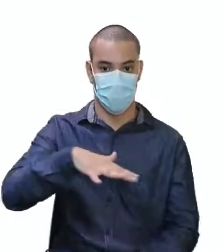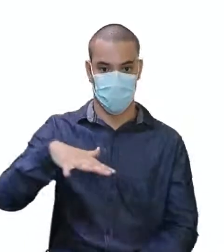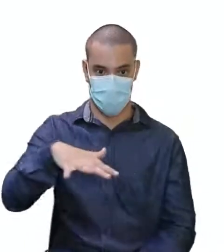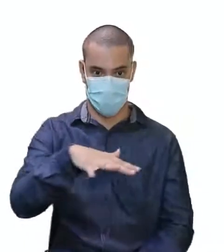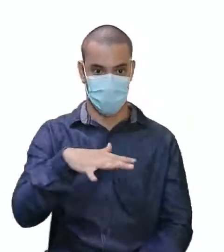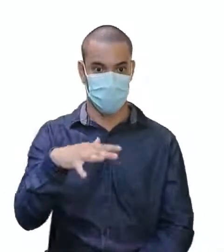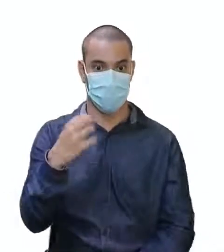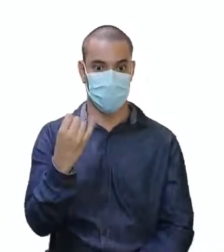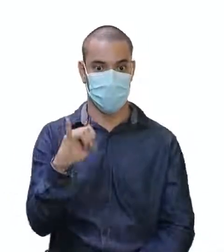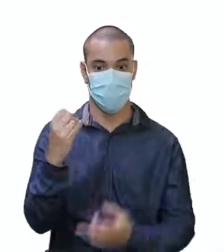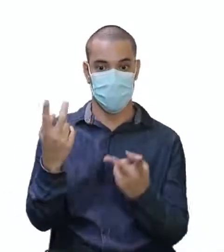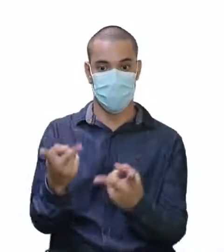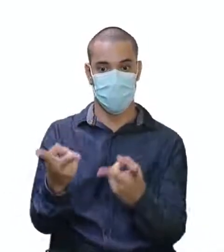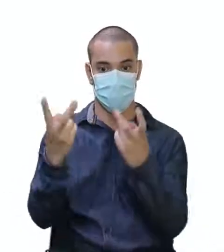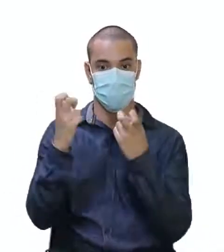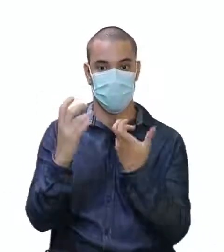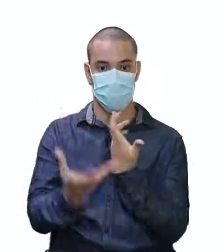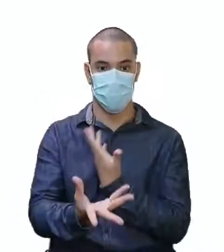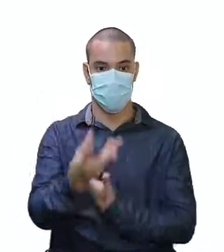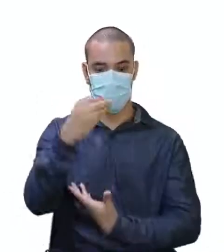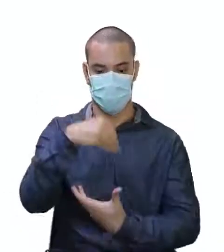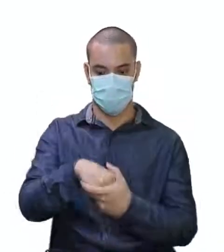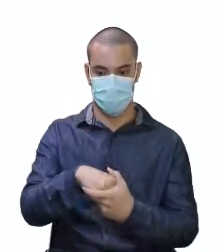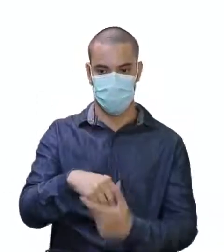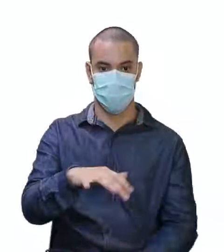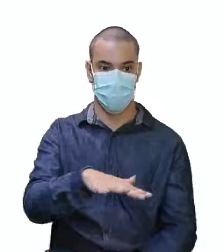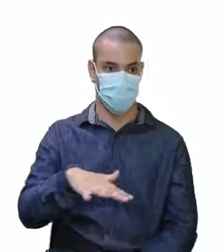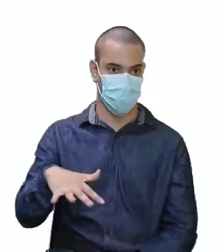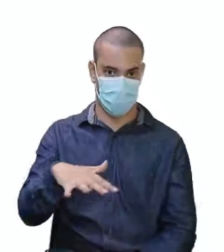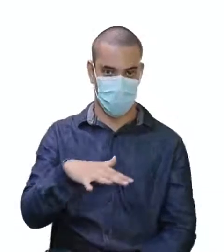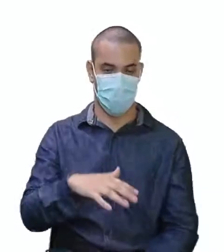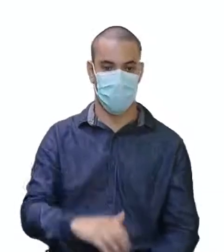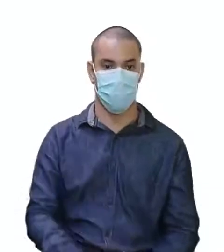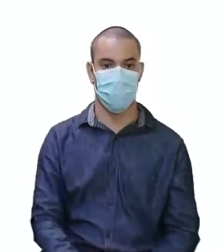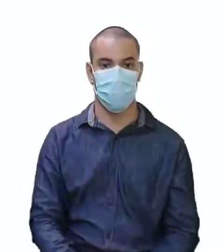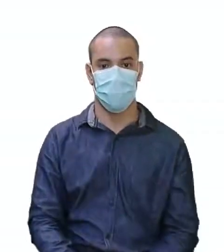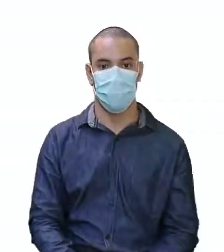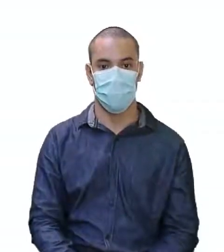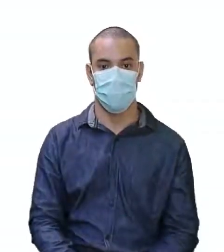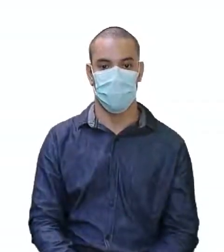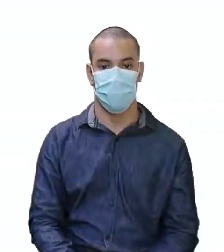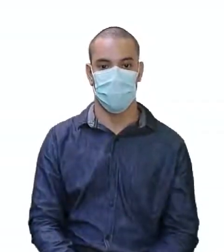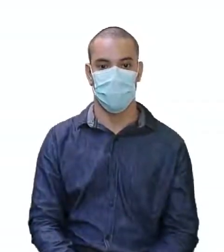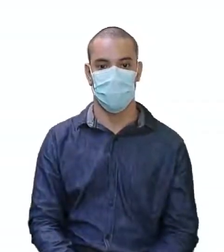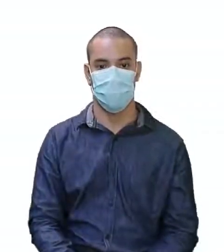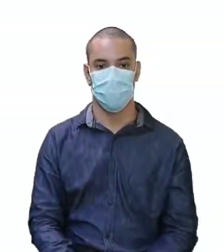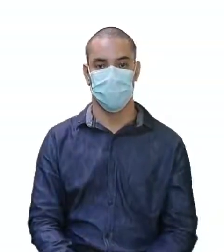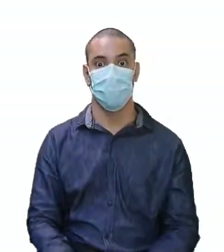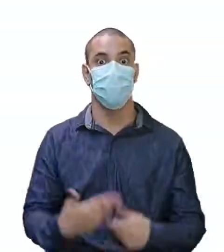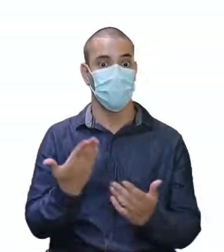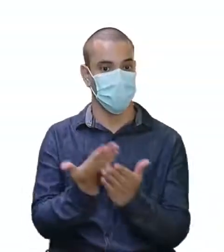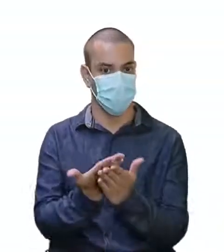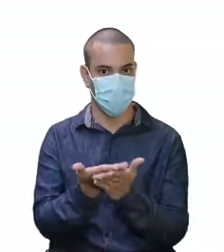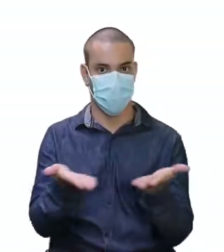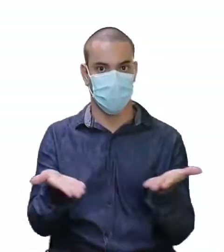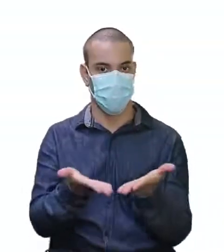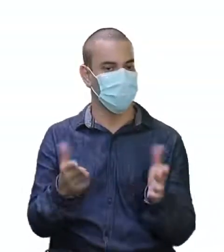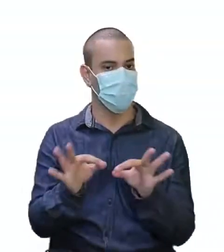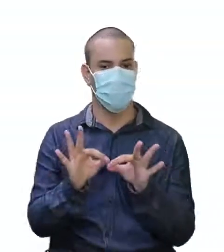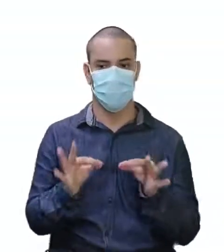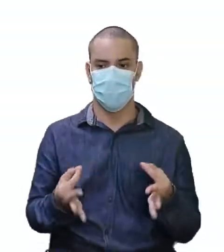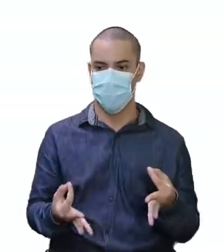se perceber como parte integrante do meio. Bom, então a aula de hoje ela é